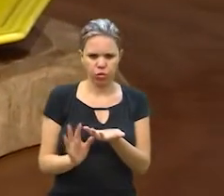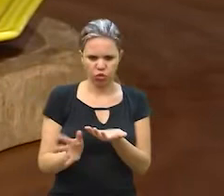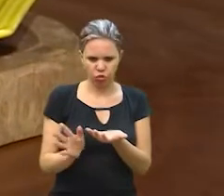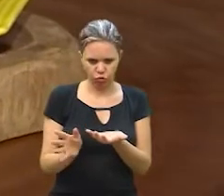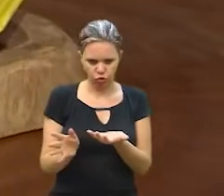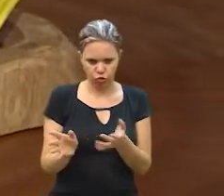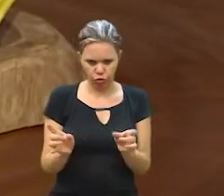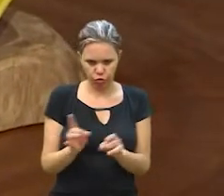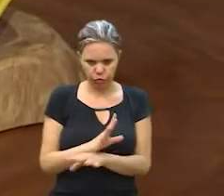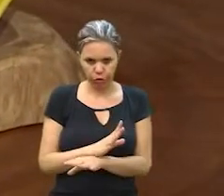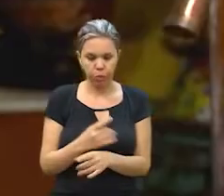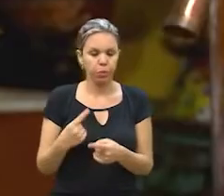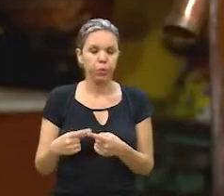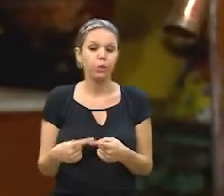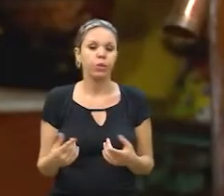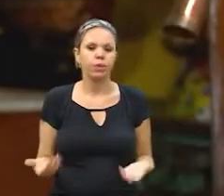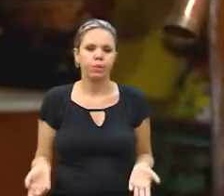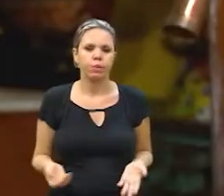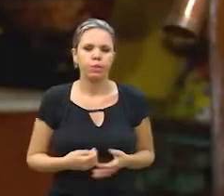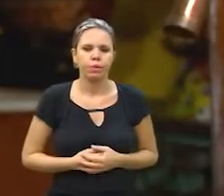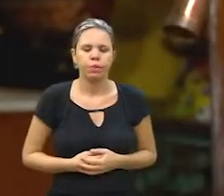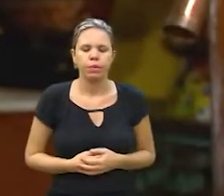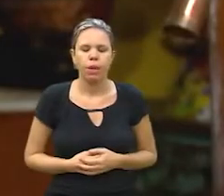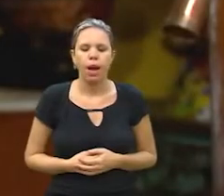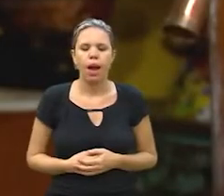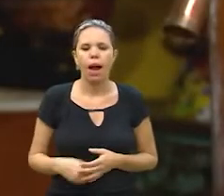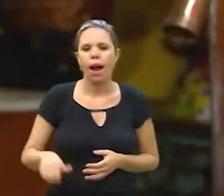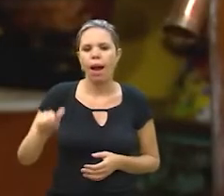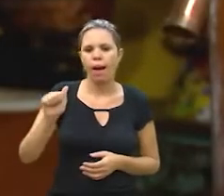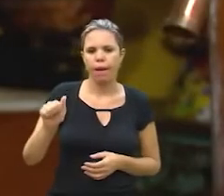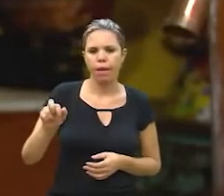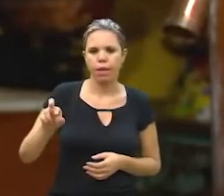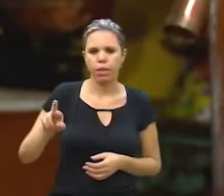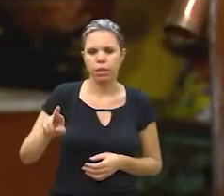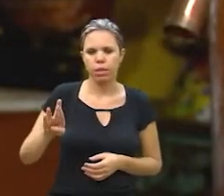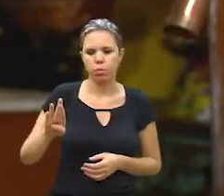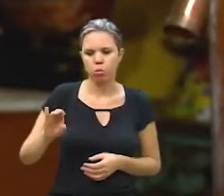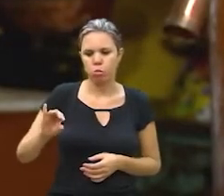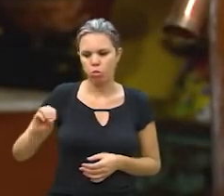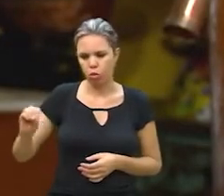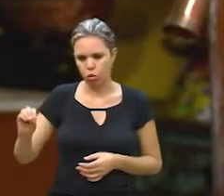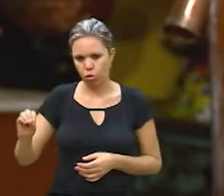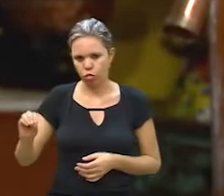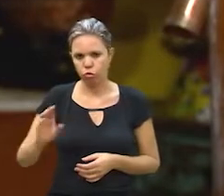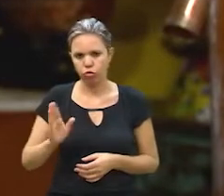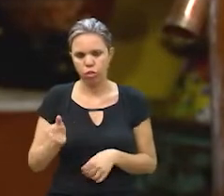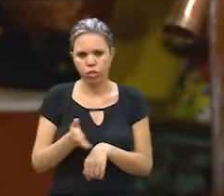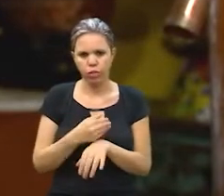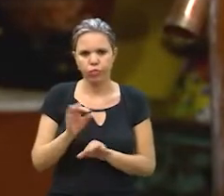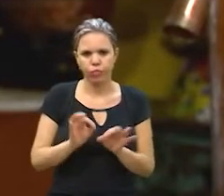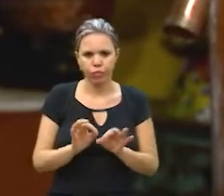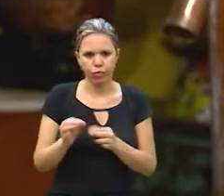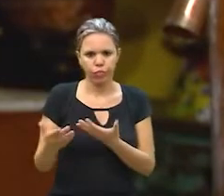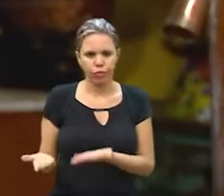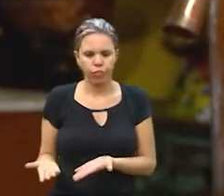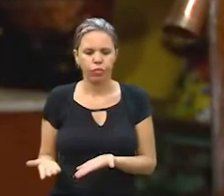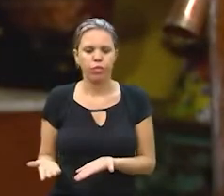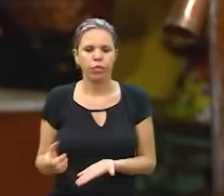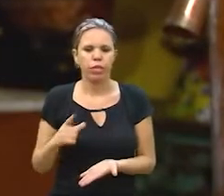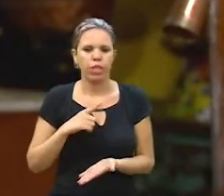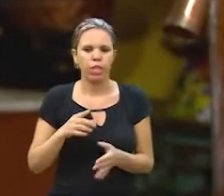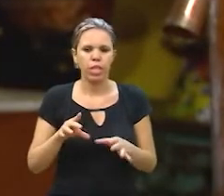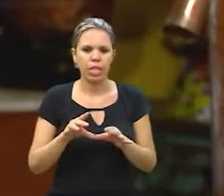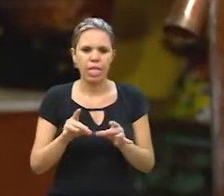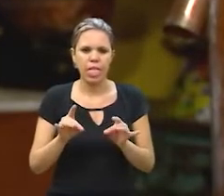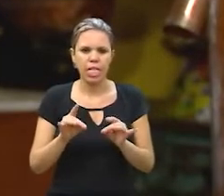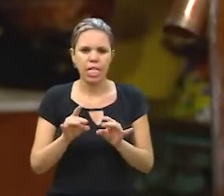né, pré-cozido. Por quê? É porque o arbóreo, na verdade, você tem que fazer um adiantamento com ele. Daí ele tem que soltar